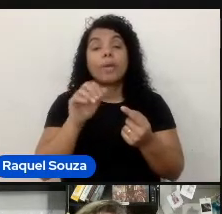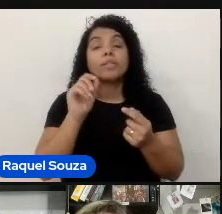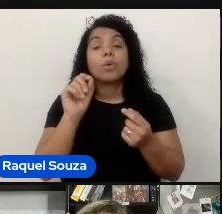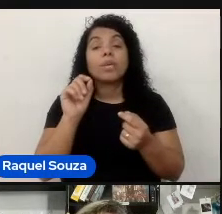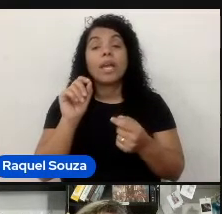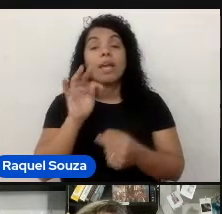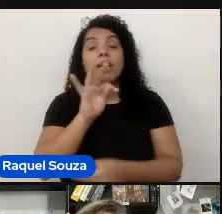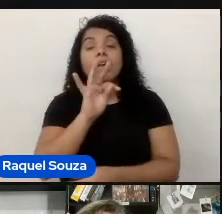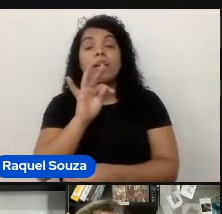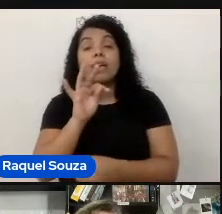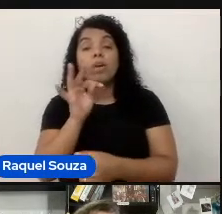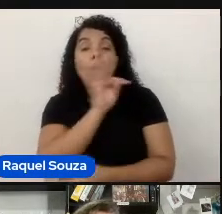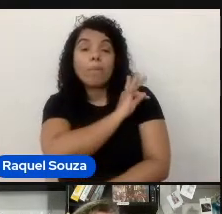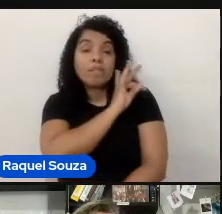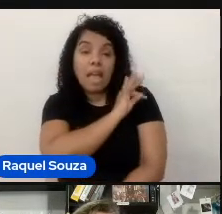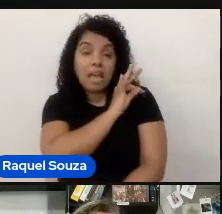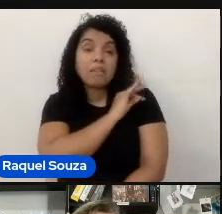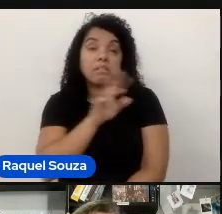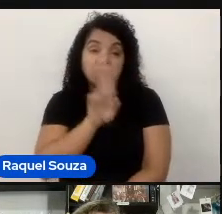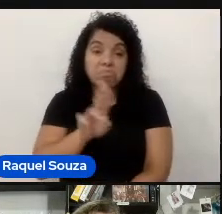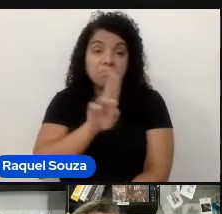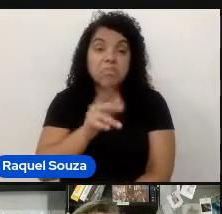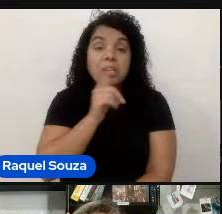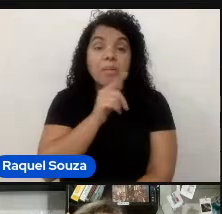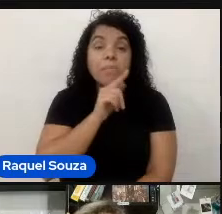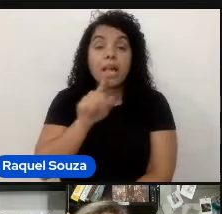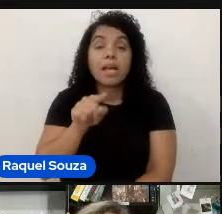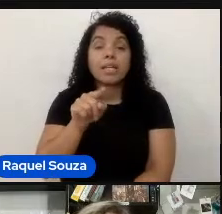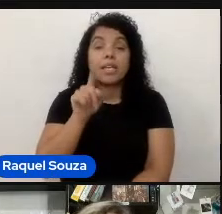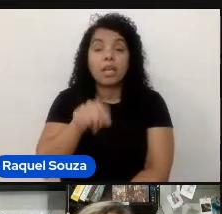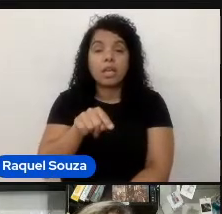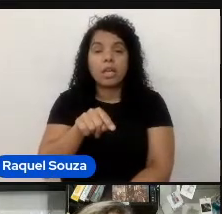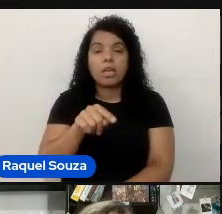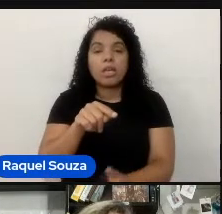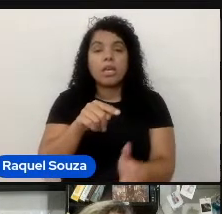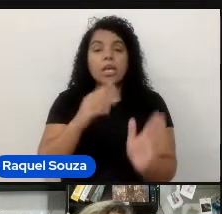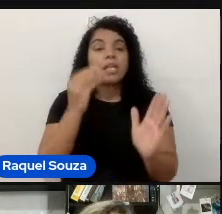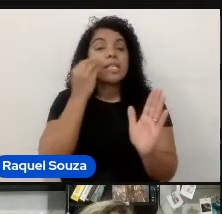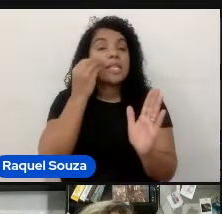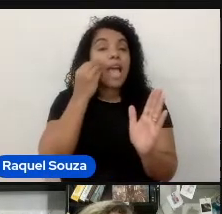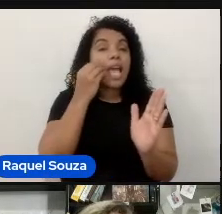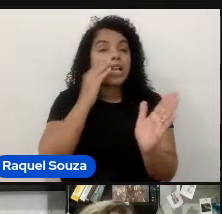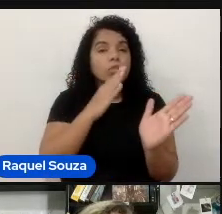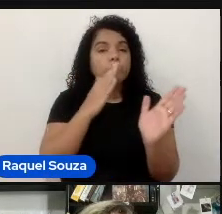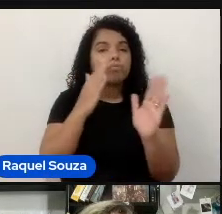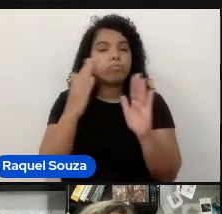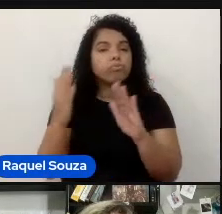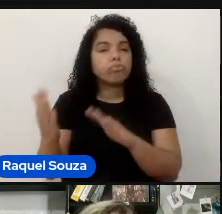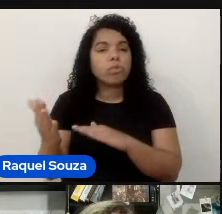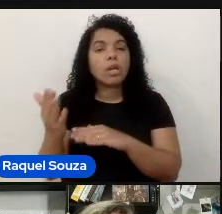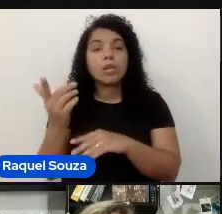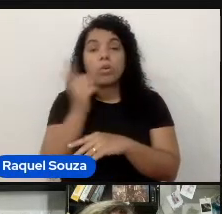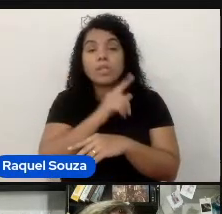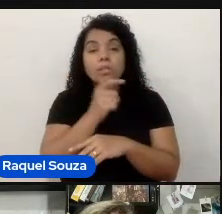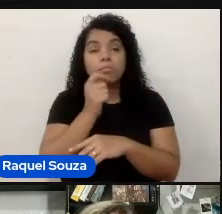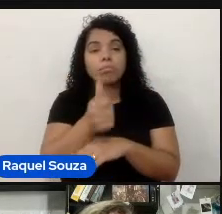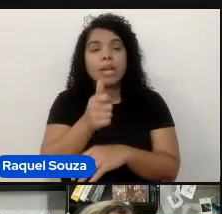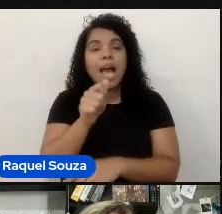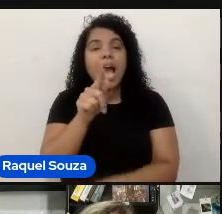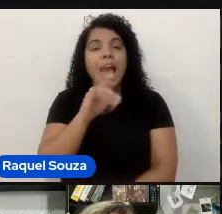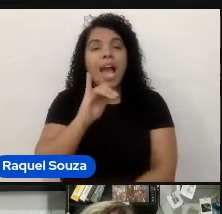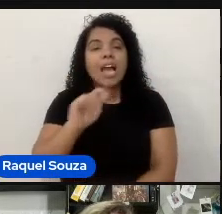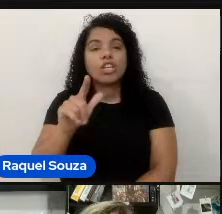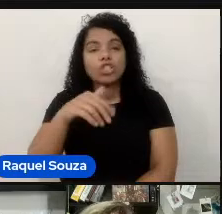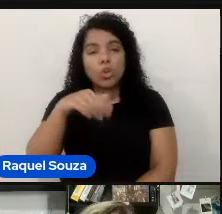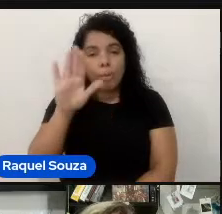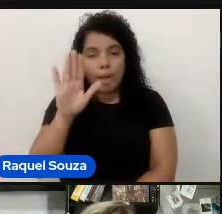Para tornar os processos de testes mais ágeis, tá? Isso falando de teste